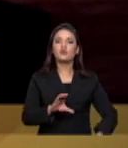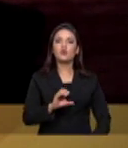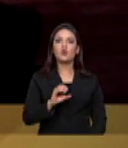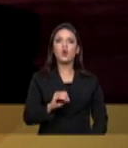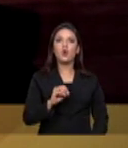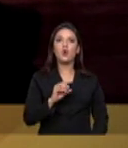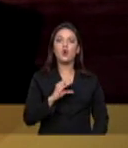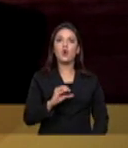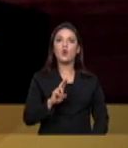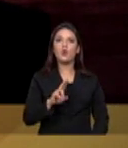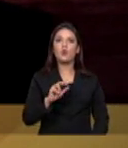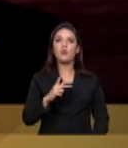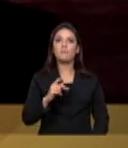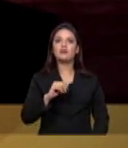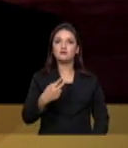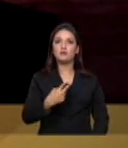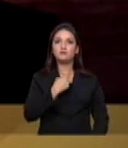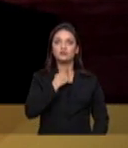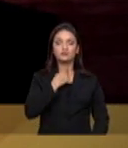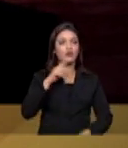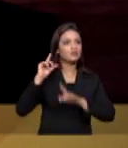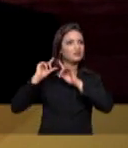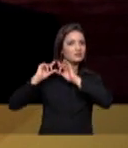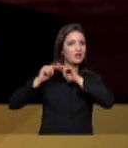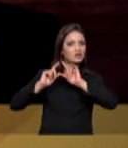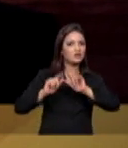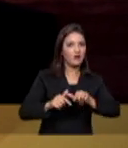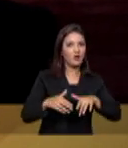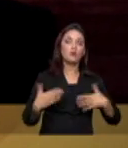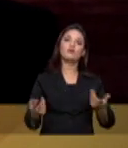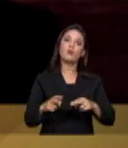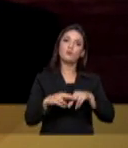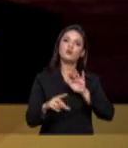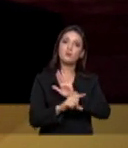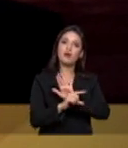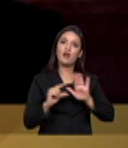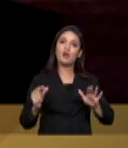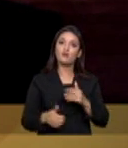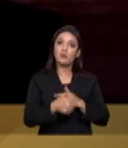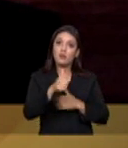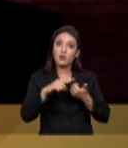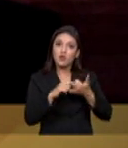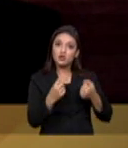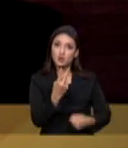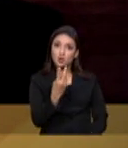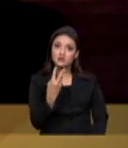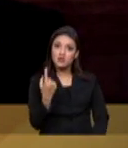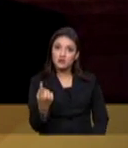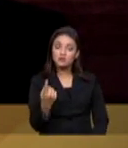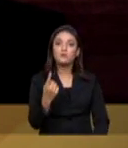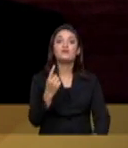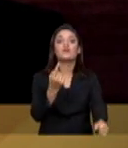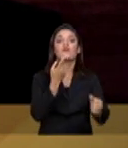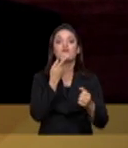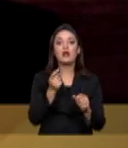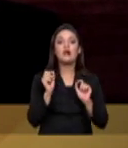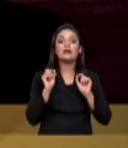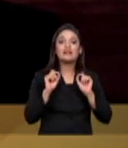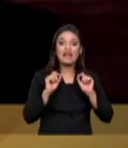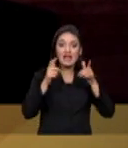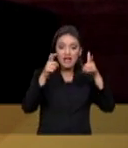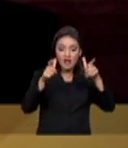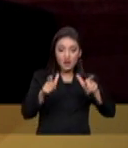aí o parágrafo 1º do referido artigo 231 dispõe que são terras tradicionalmente